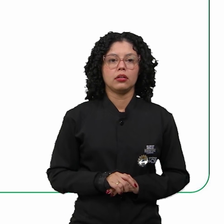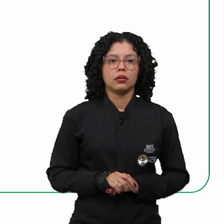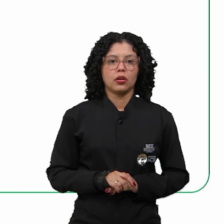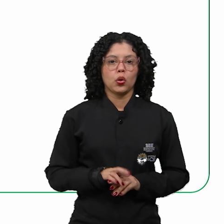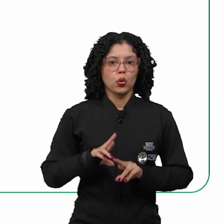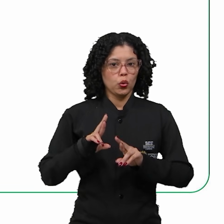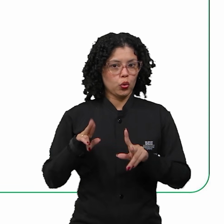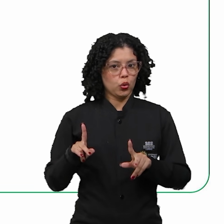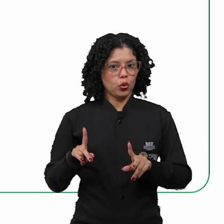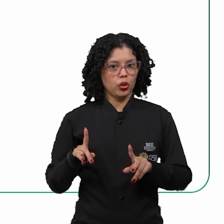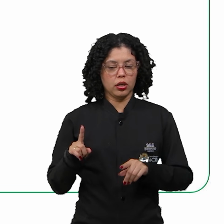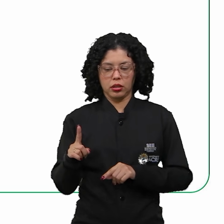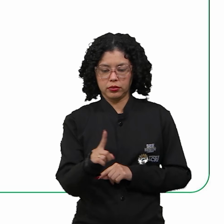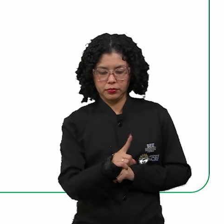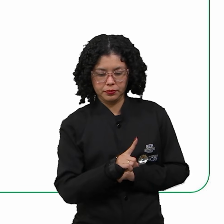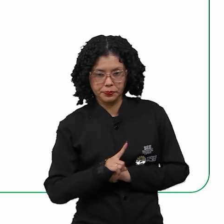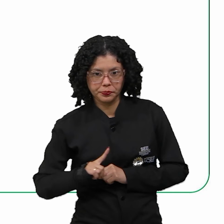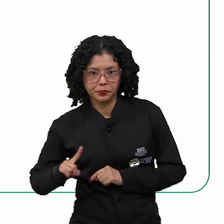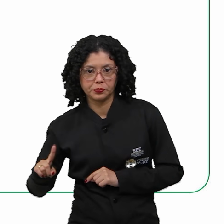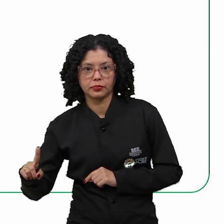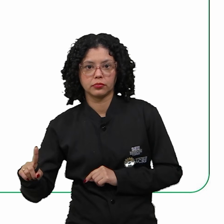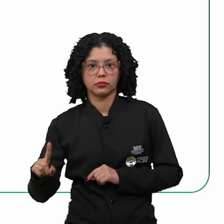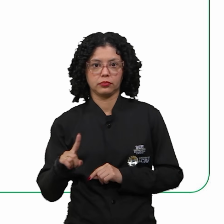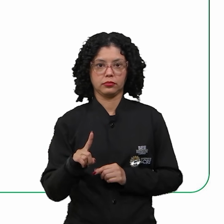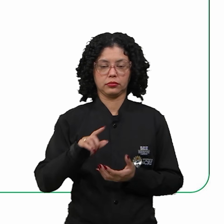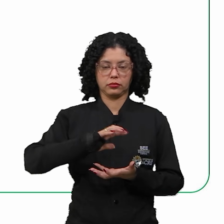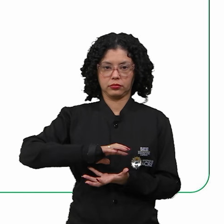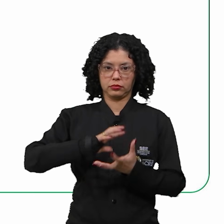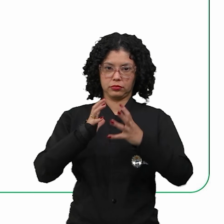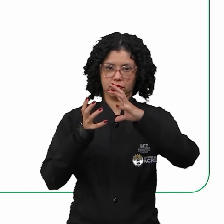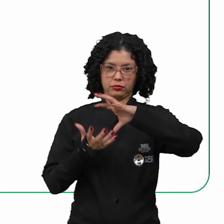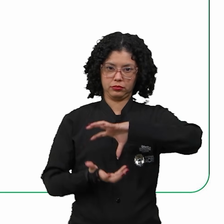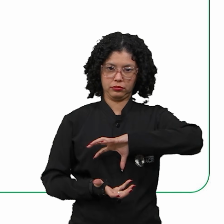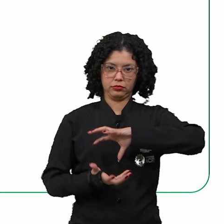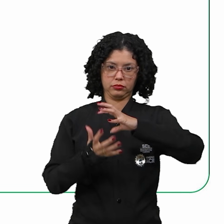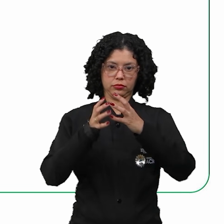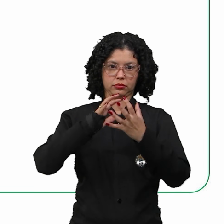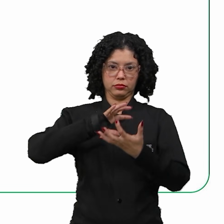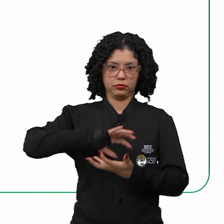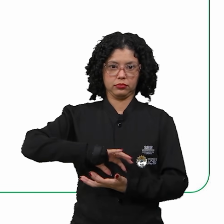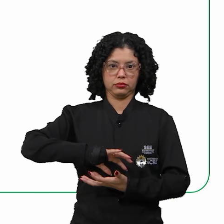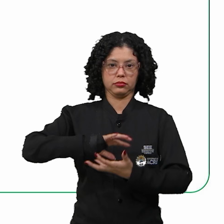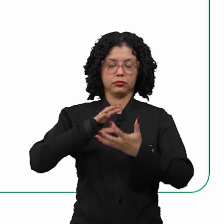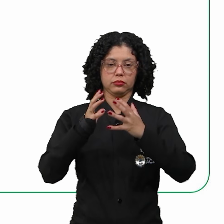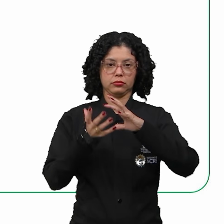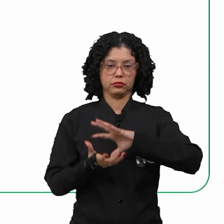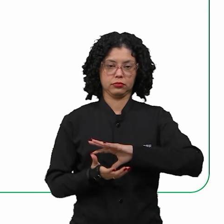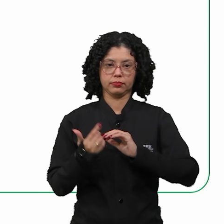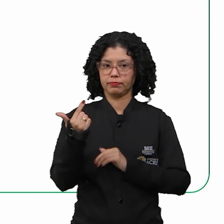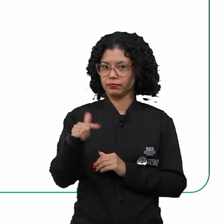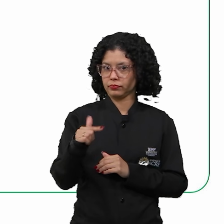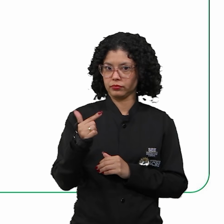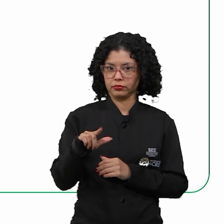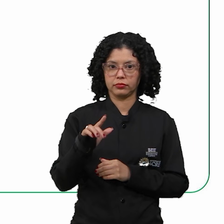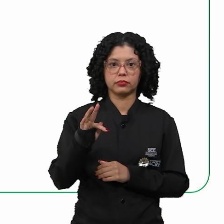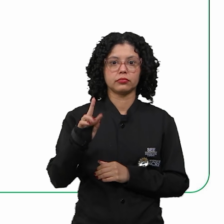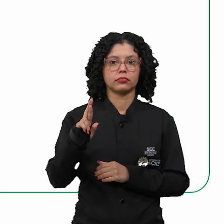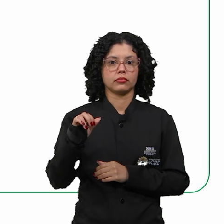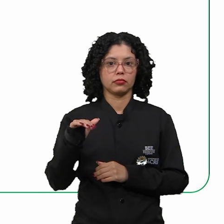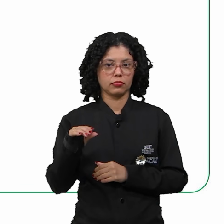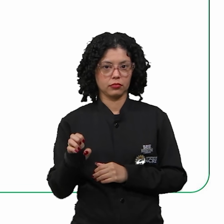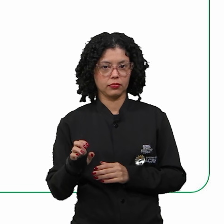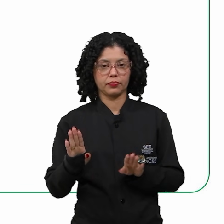de forma de círculo. E a esfera, ela não possui face, ela não